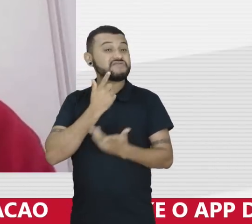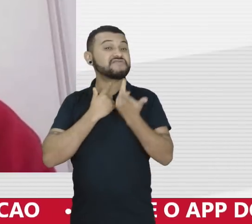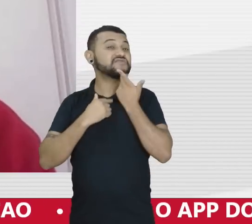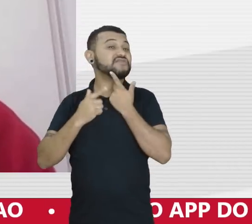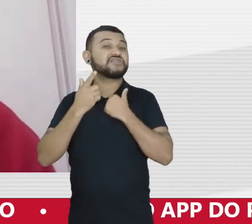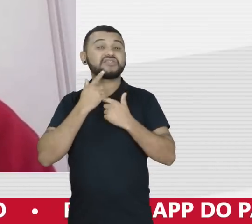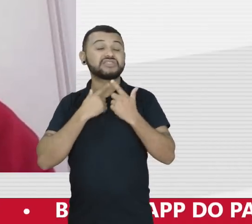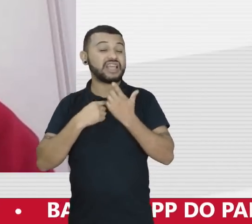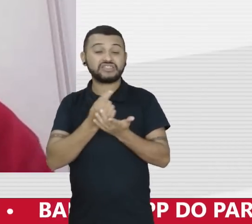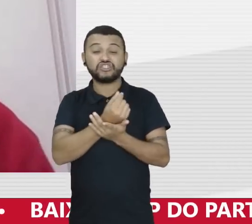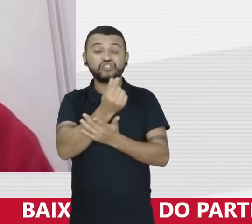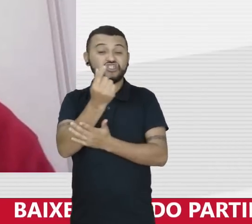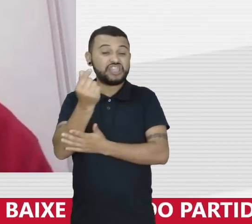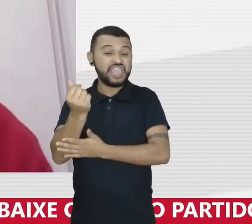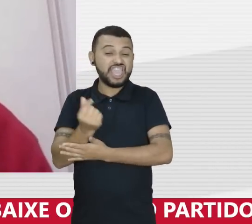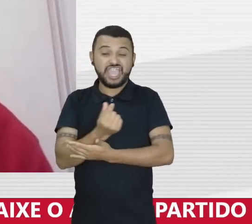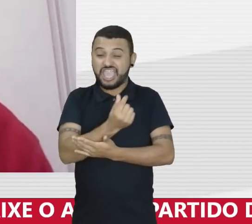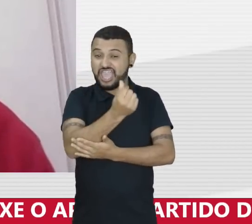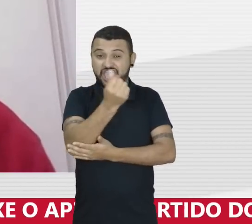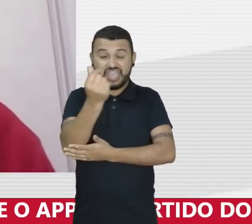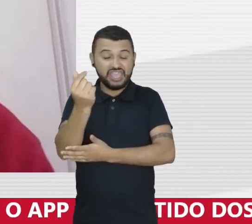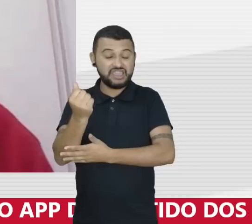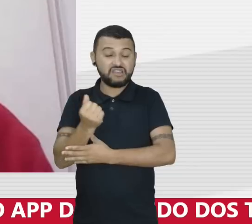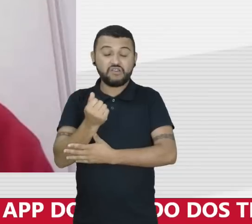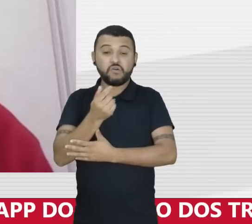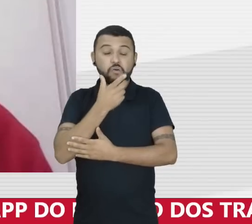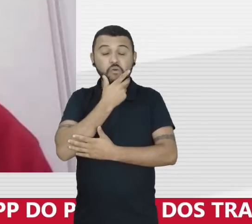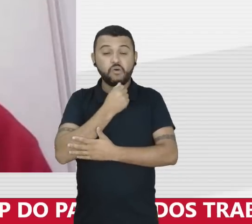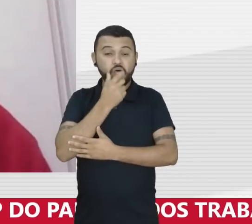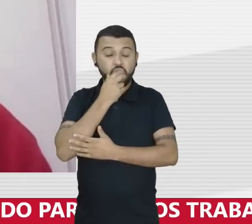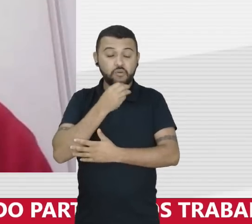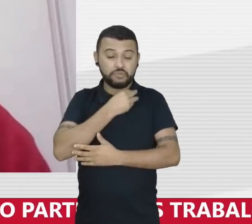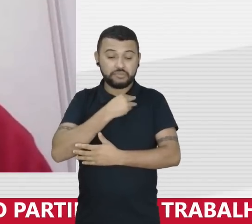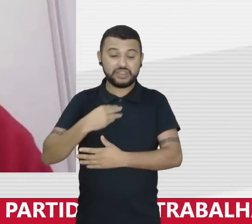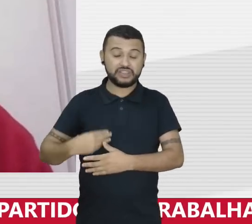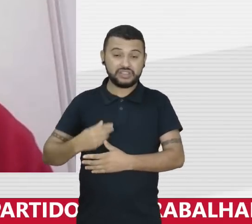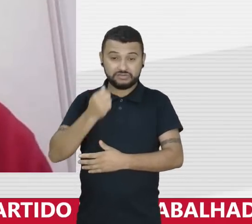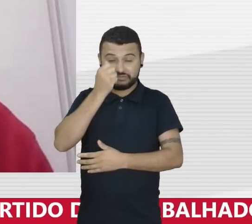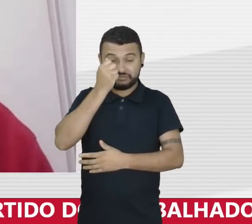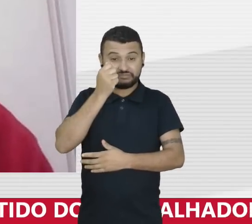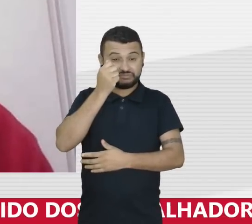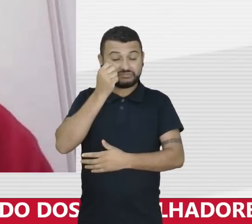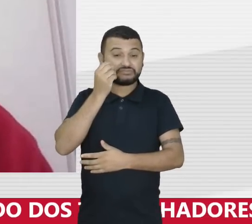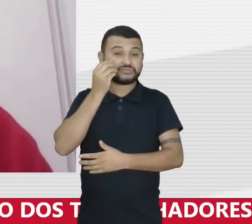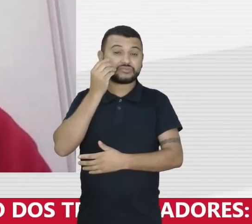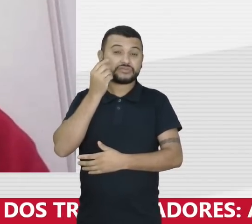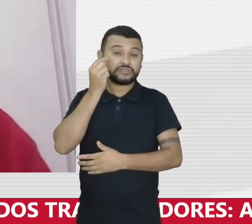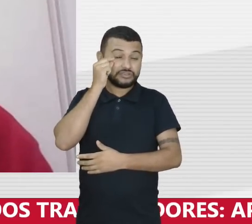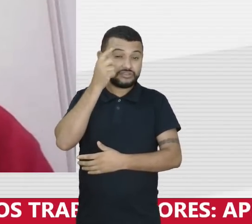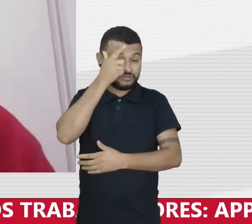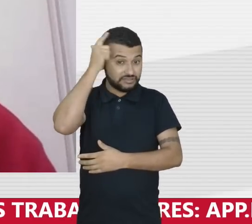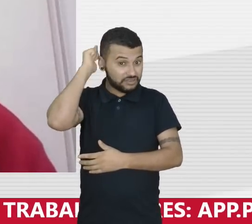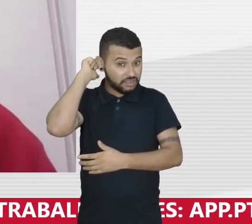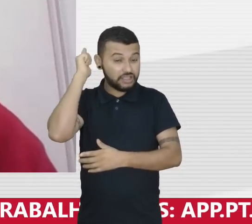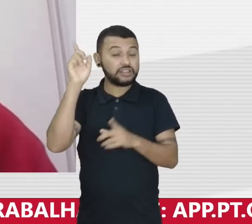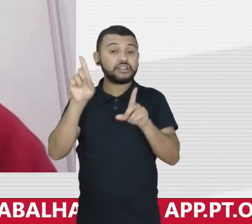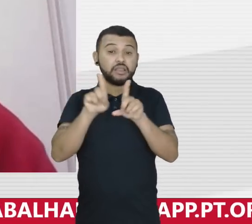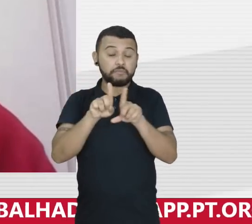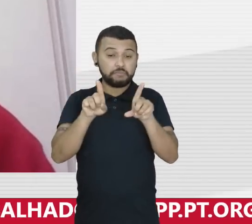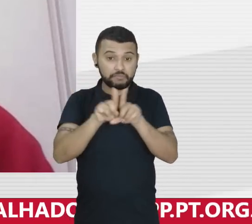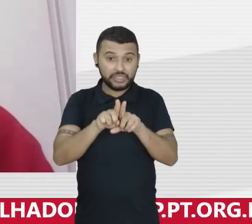grande capital, representada aí pelo Paulo Guedes, seu posto Ipiranga, mas ela se associa a uma